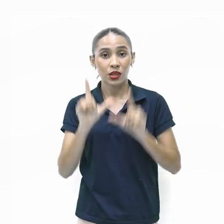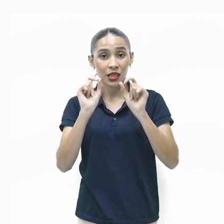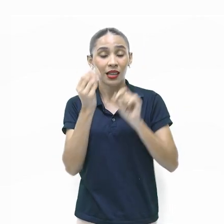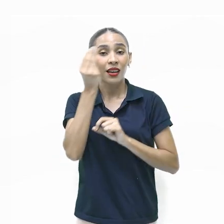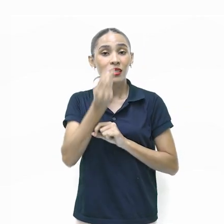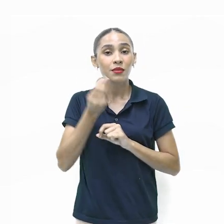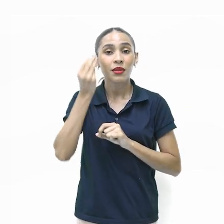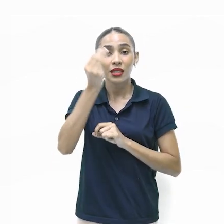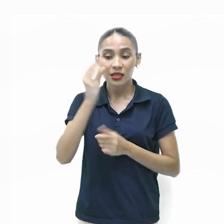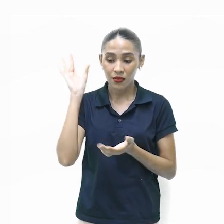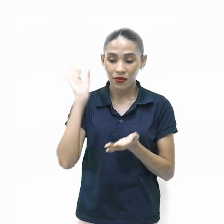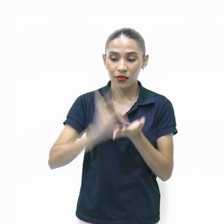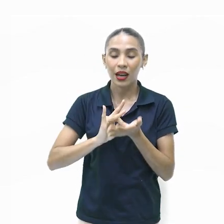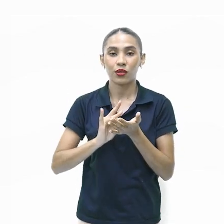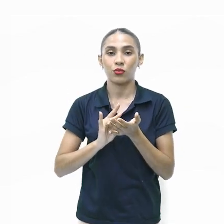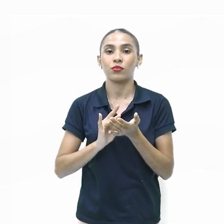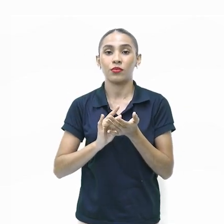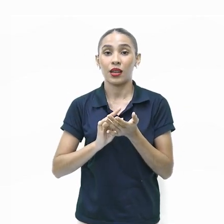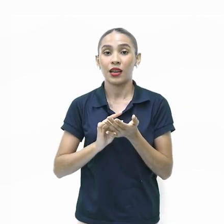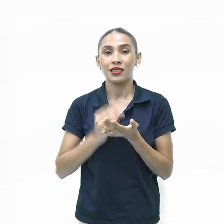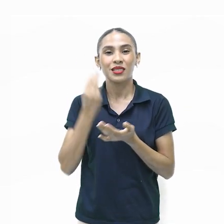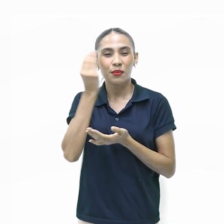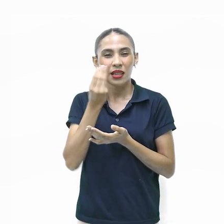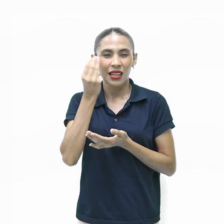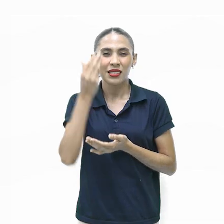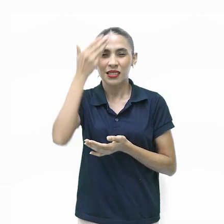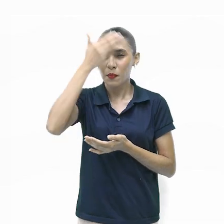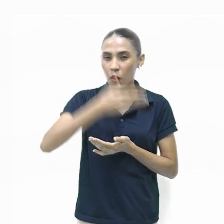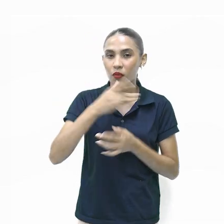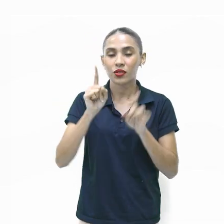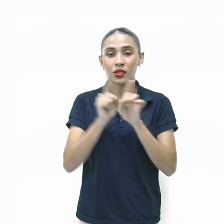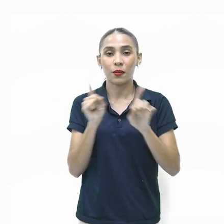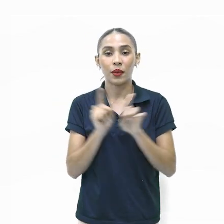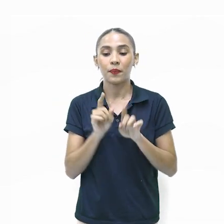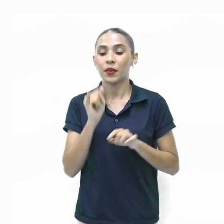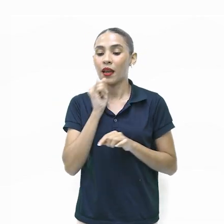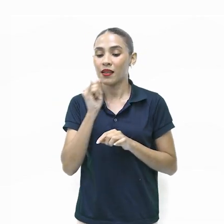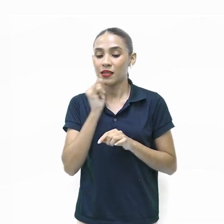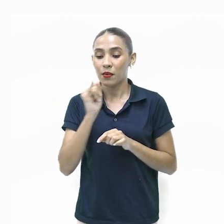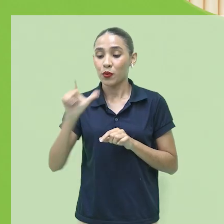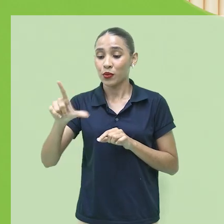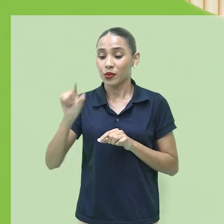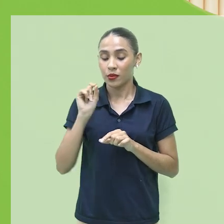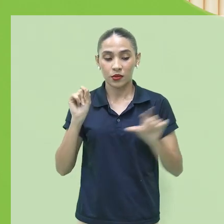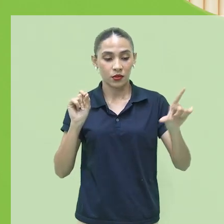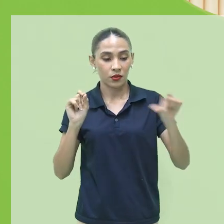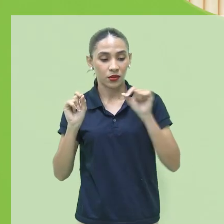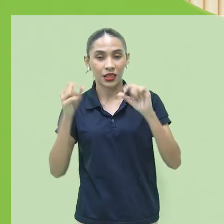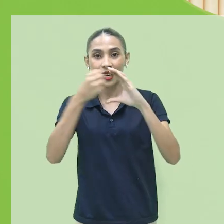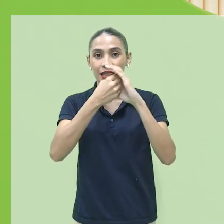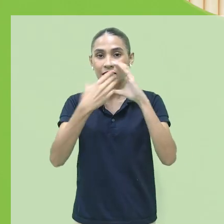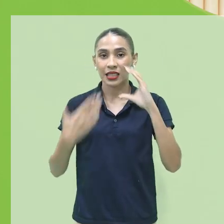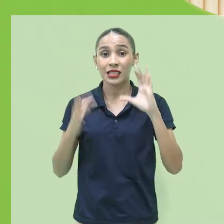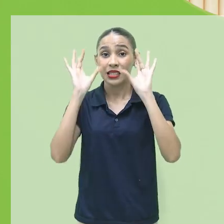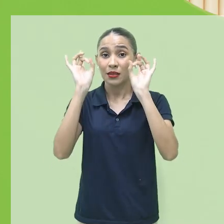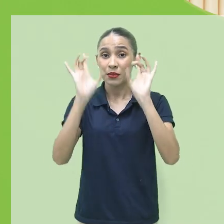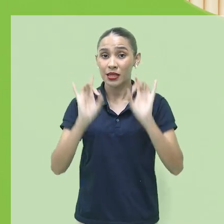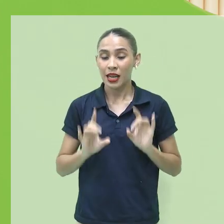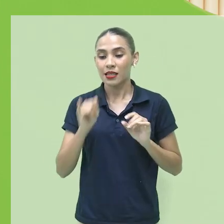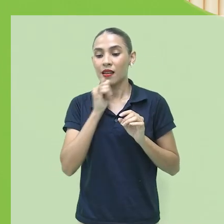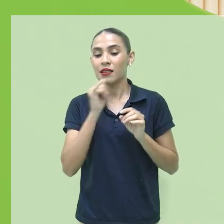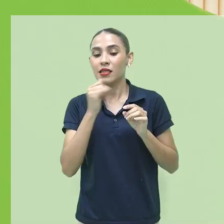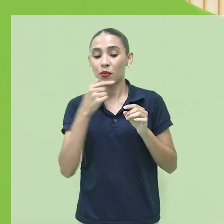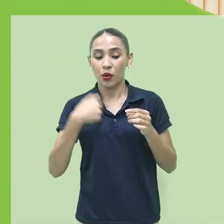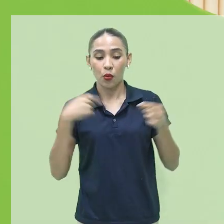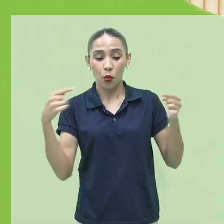que os resultados fossem devidos aos seus experimentos. Então, ele pegou características ali específicas.